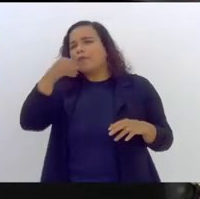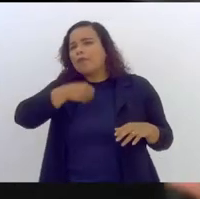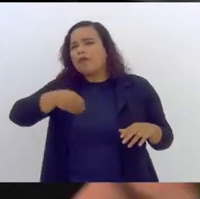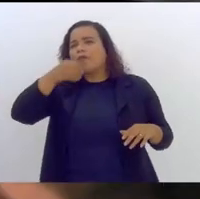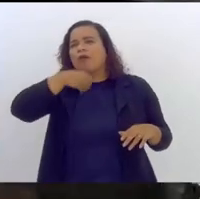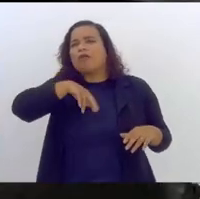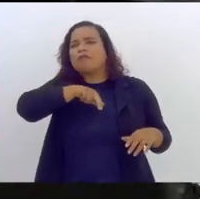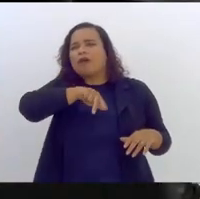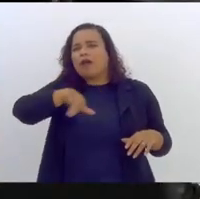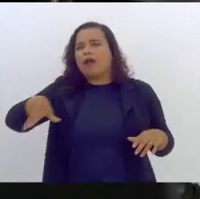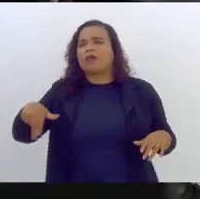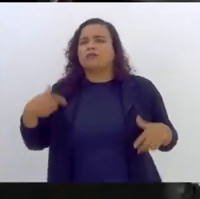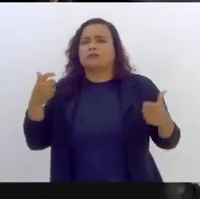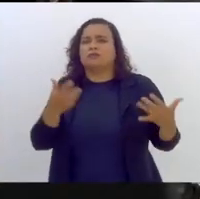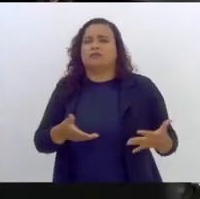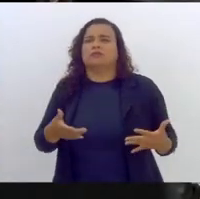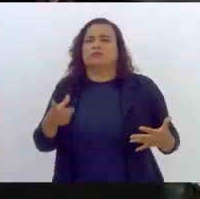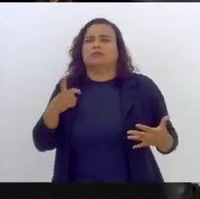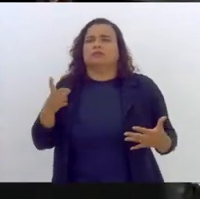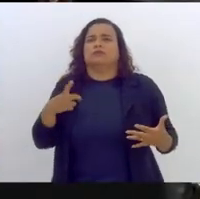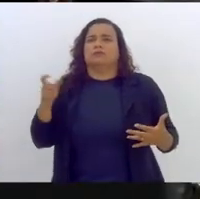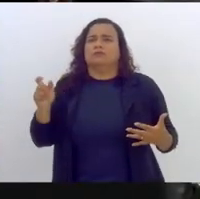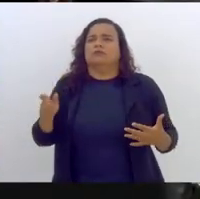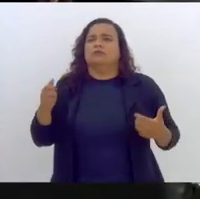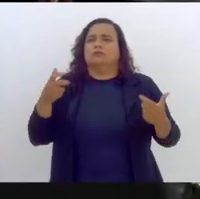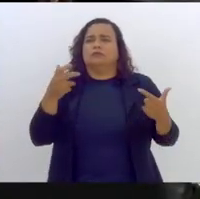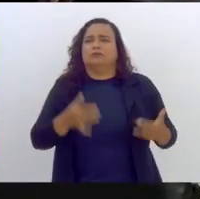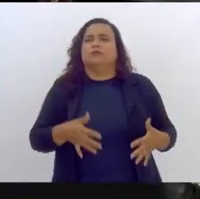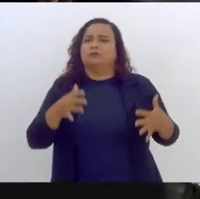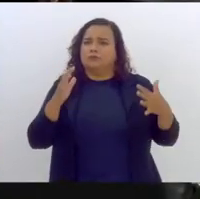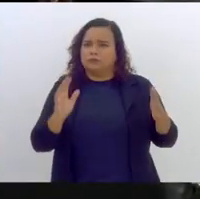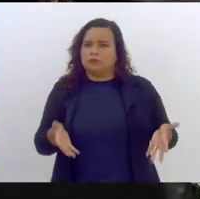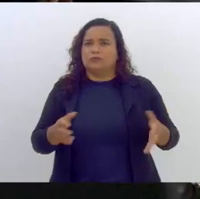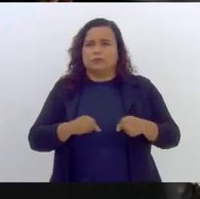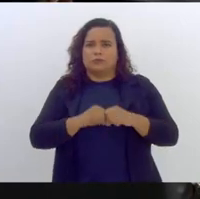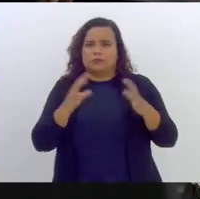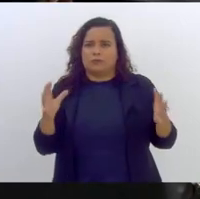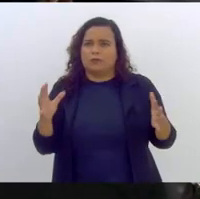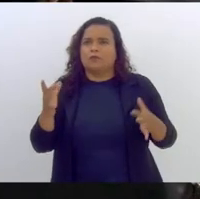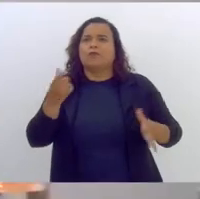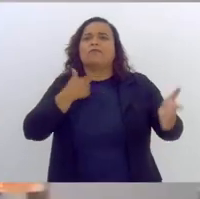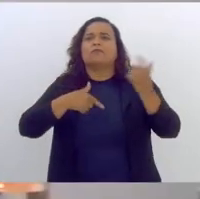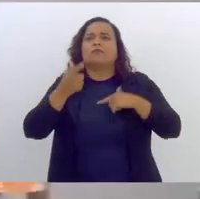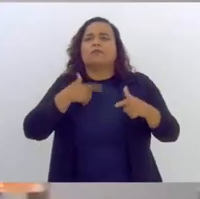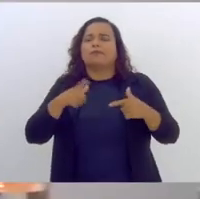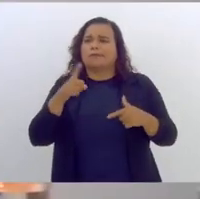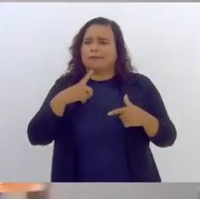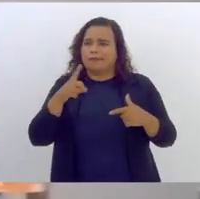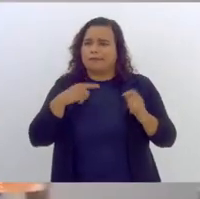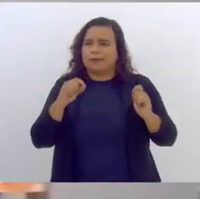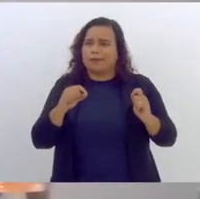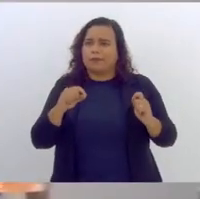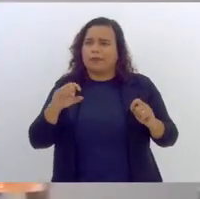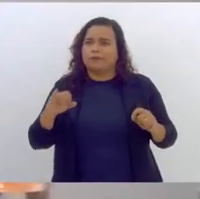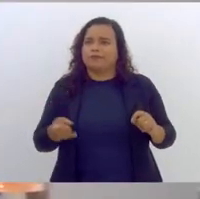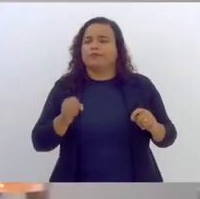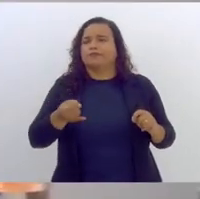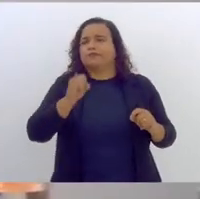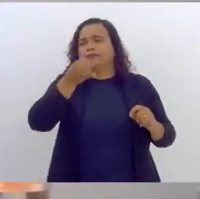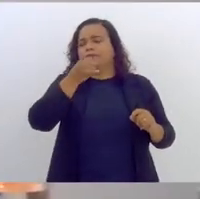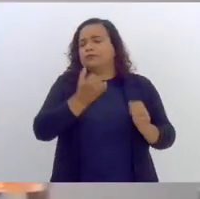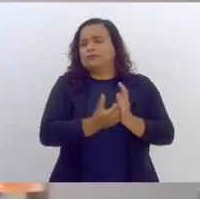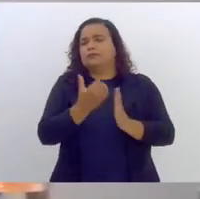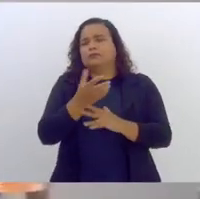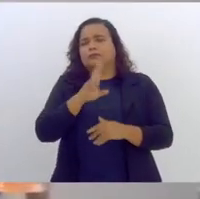é isso já já externou de forma expressa né a vontade de aproveitamento máximo